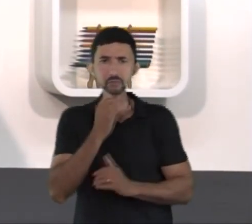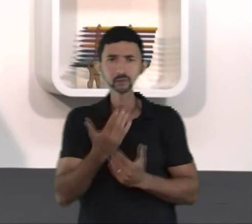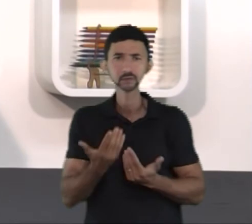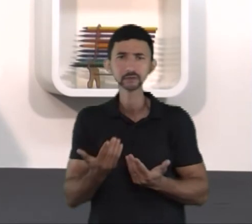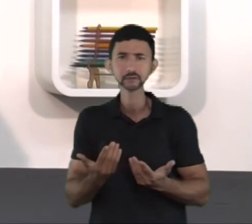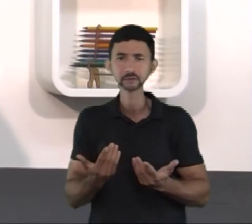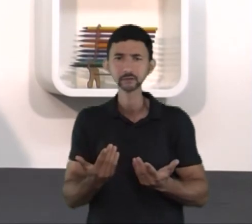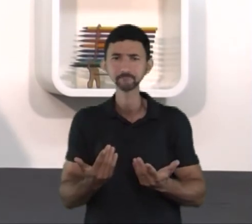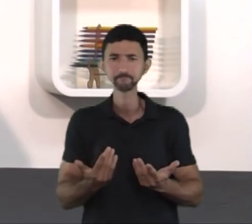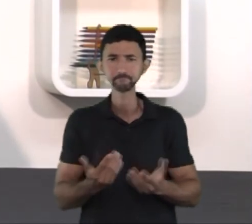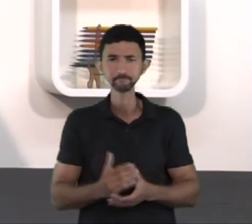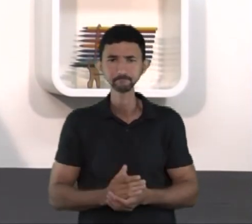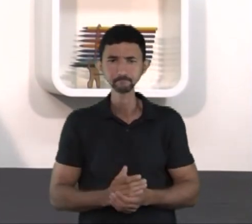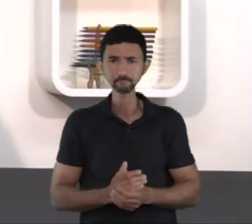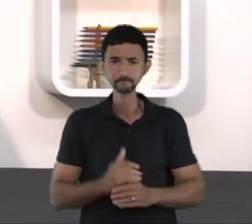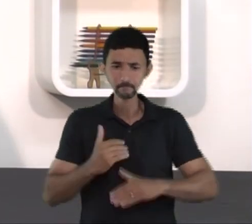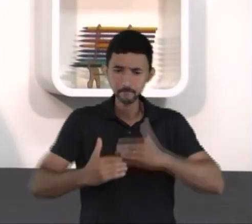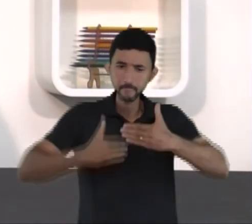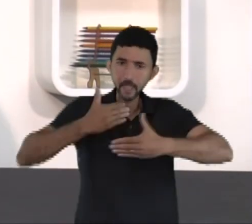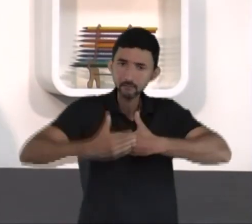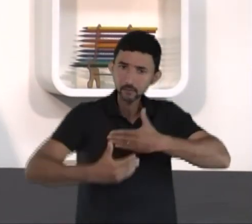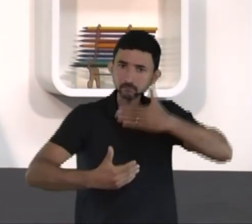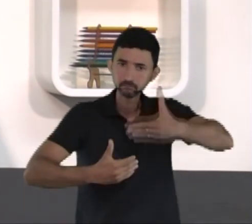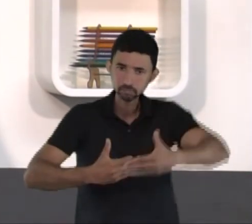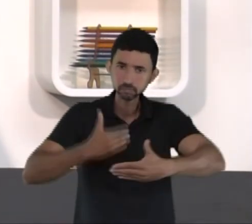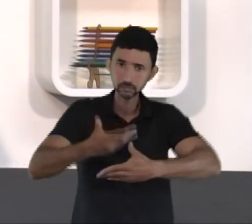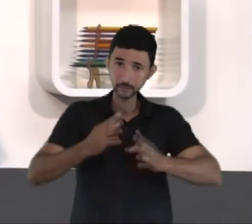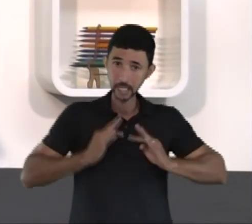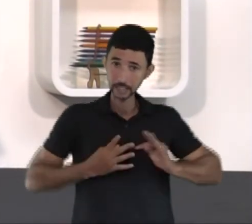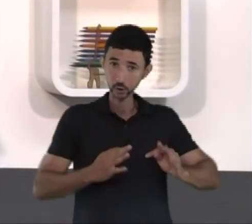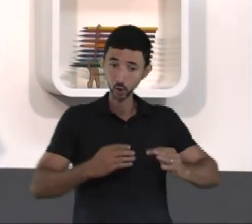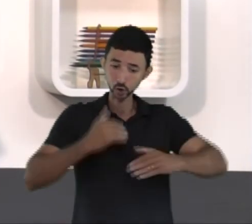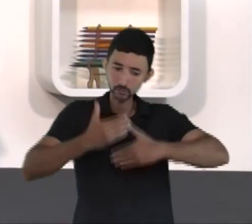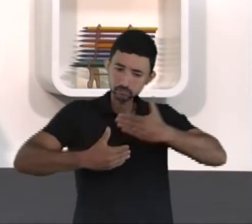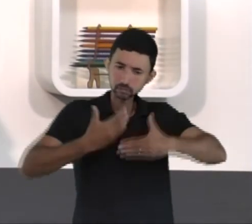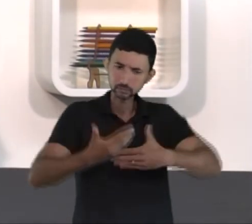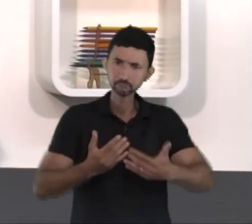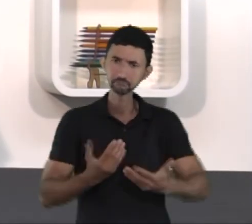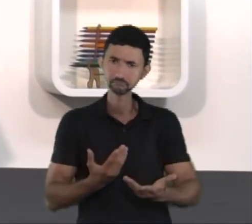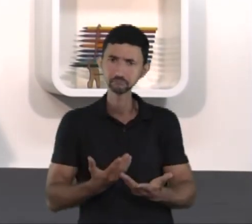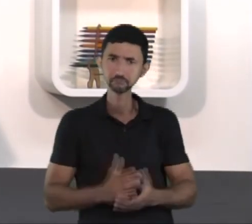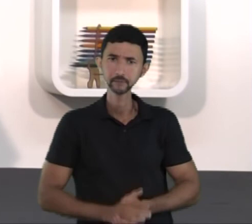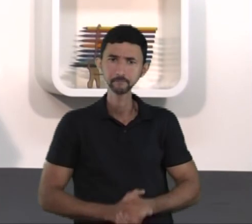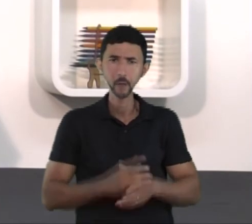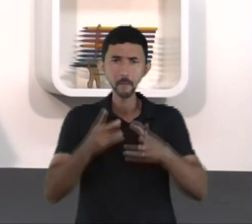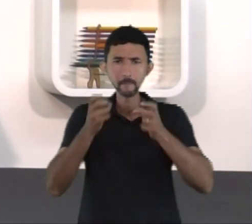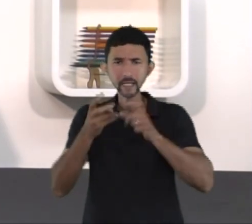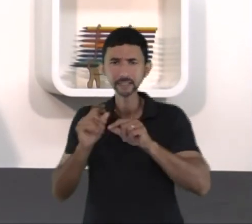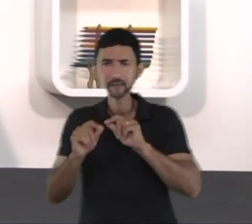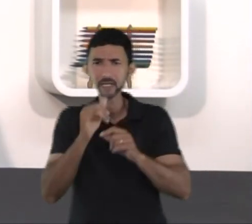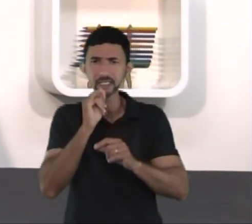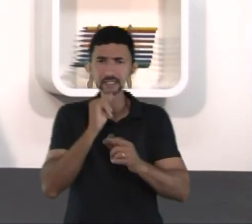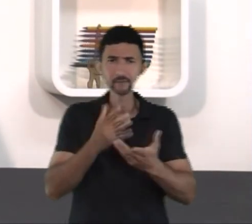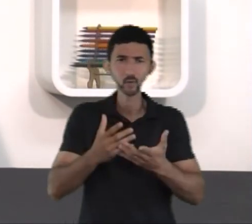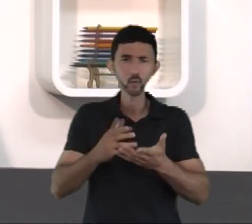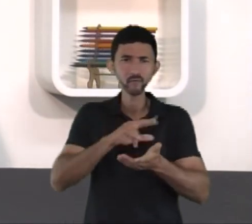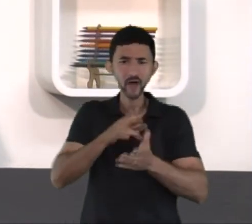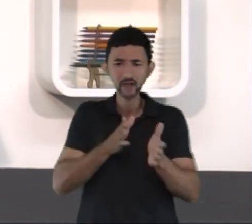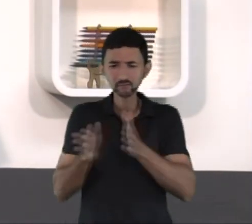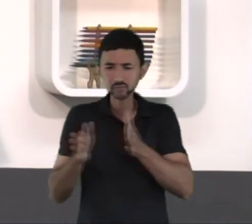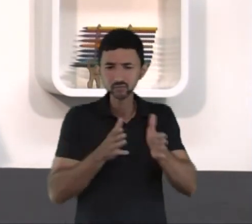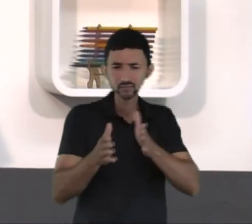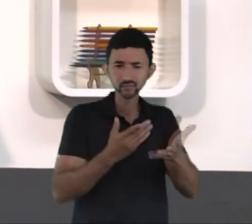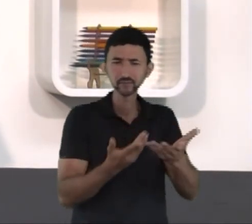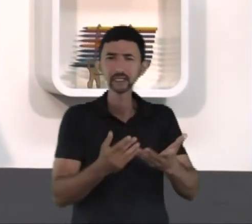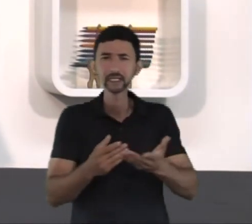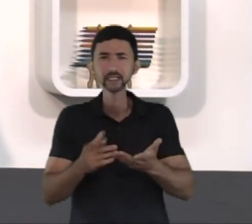estar na frente do ponto de vista tecnológico. Então percebam que existia em todos os viés,